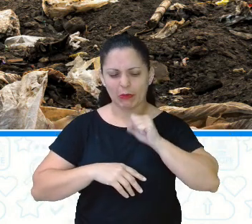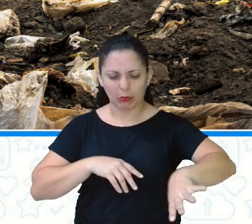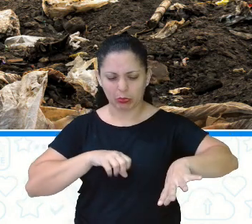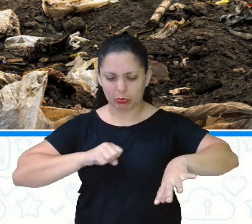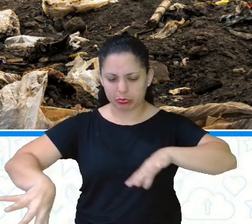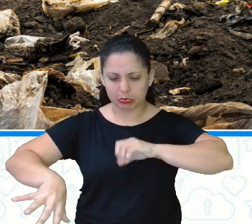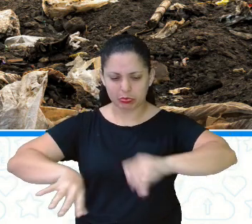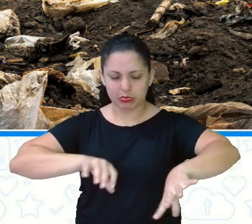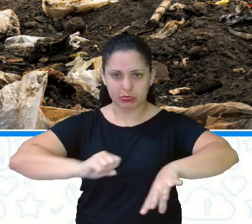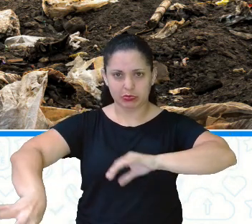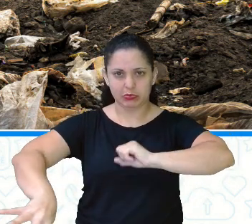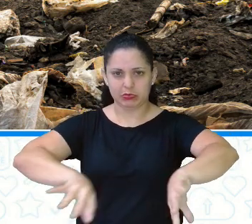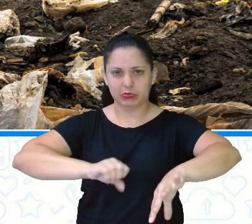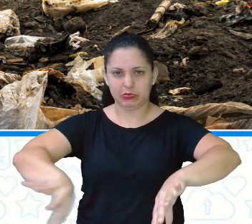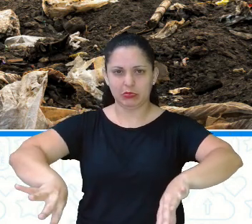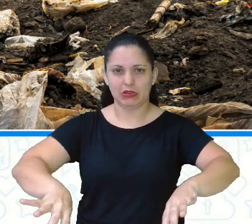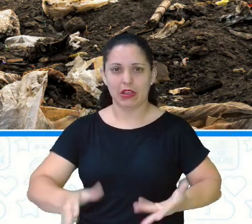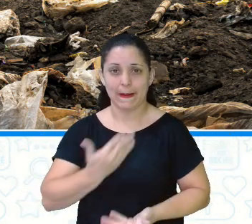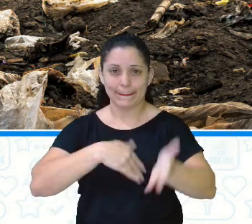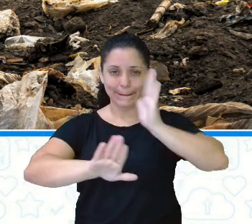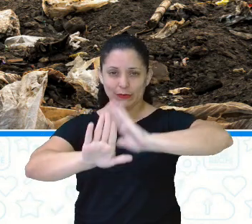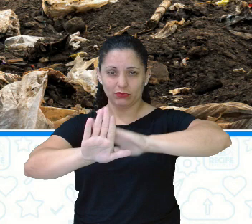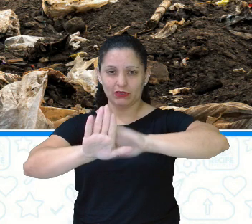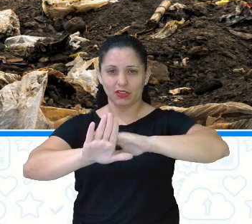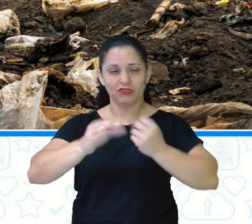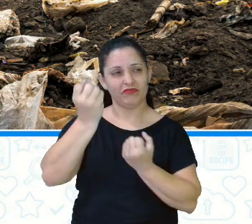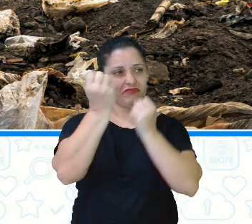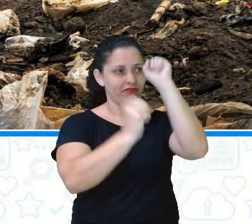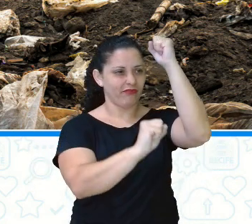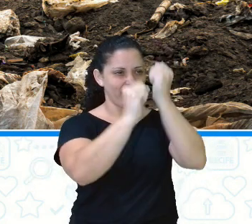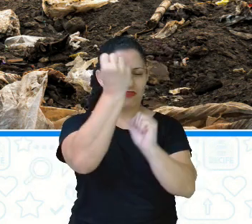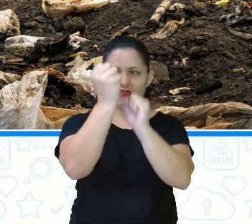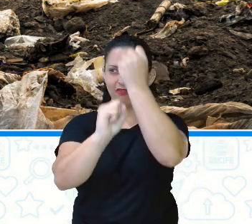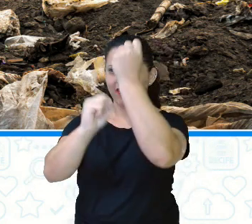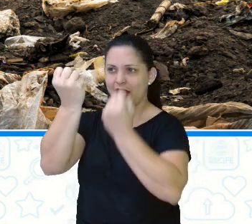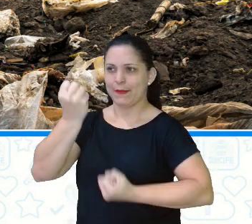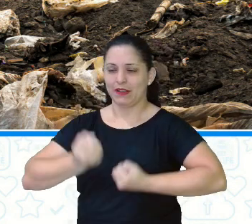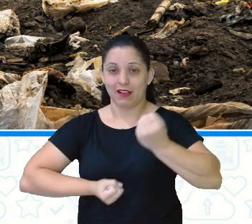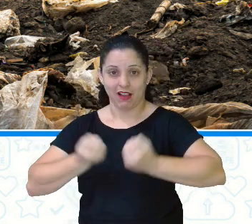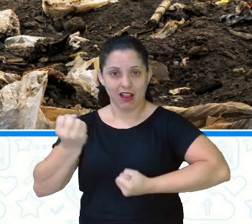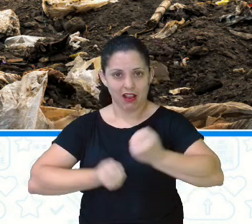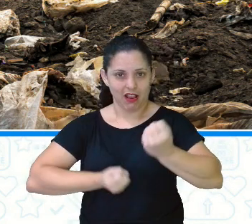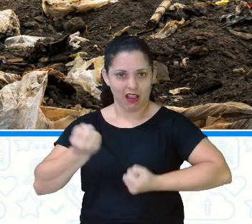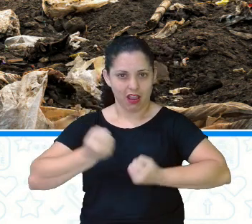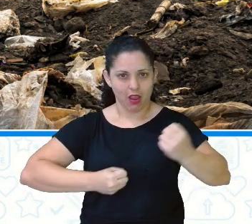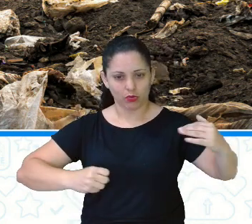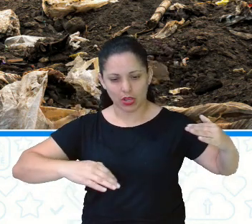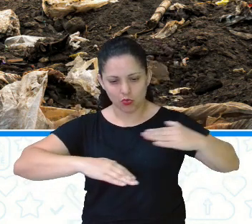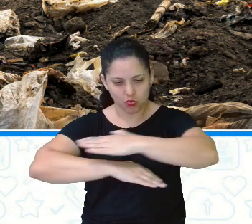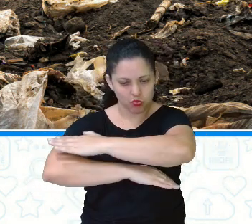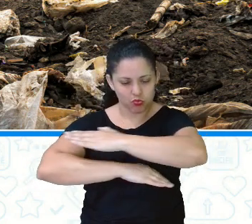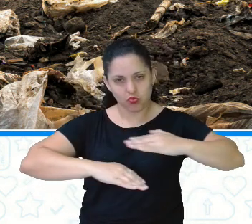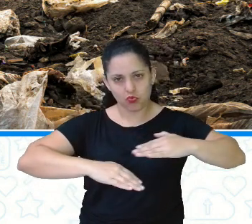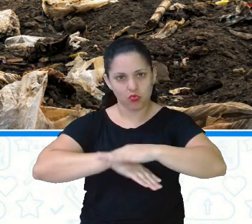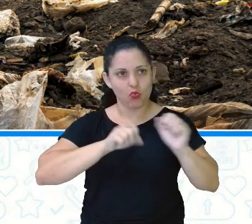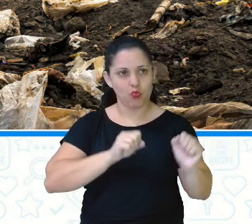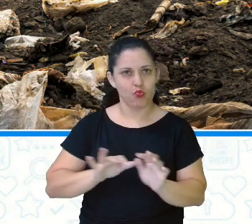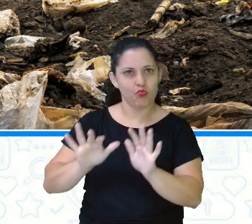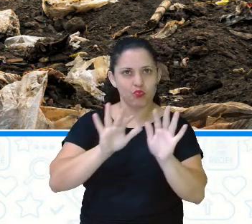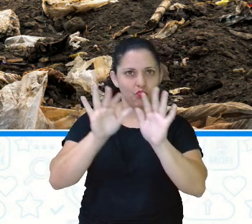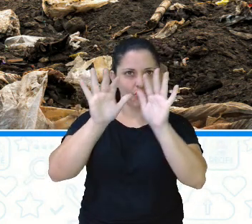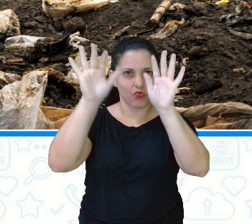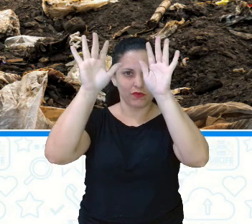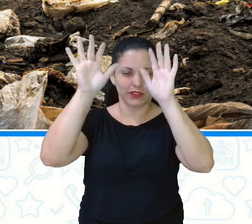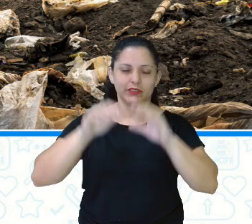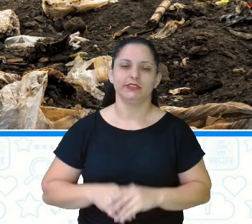sendo emitidas aí pelas fábricas, pelos automóveis, e a gente consegue ver isso de forma muito clara nos grandes centros urbanos.